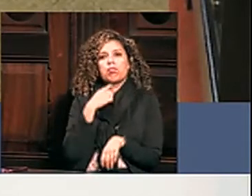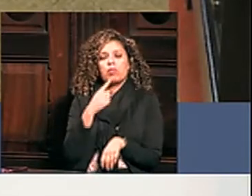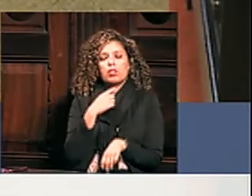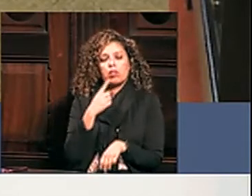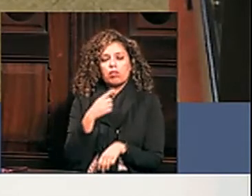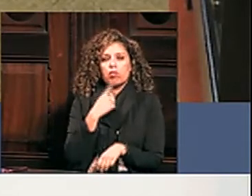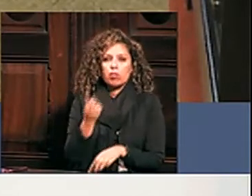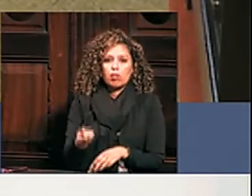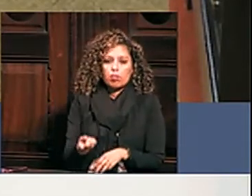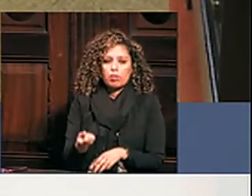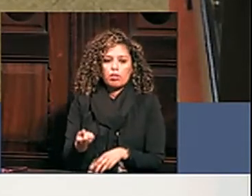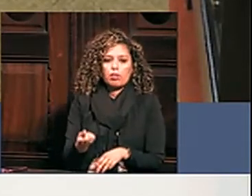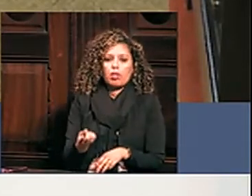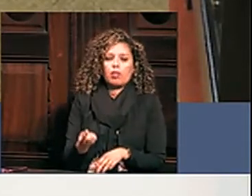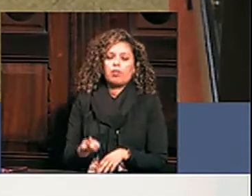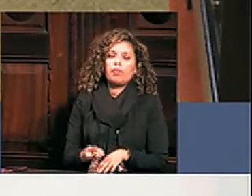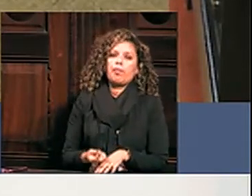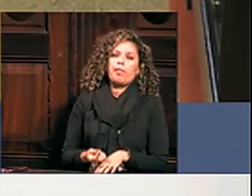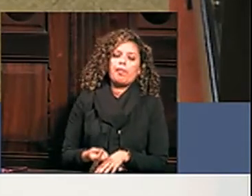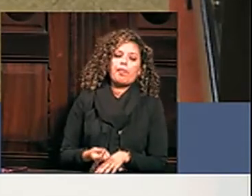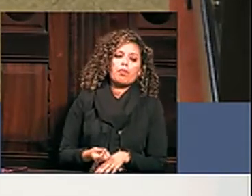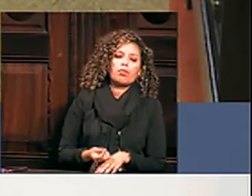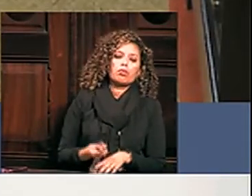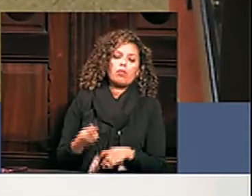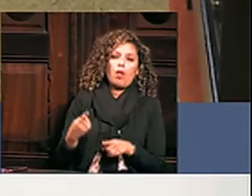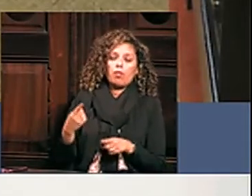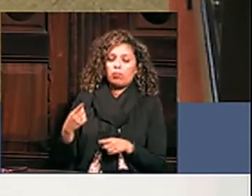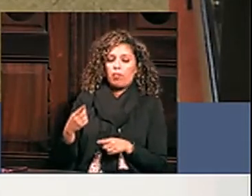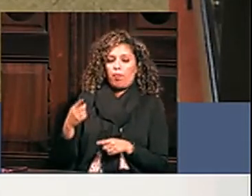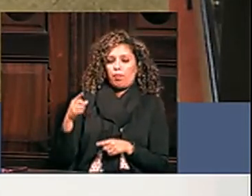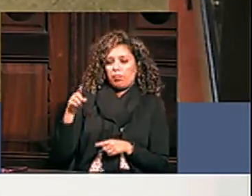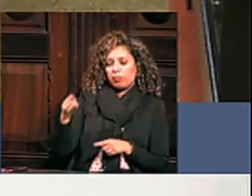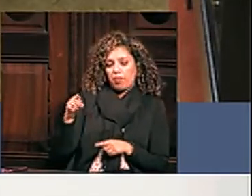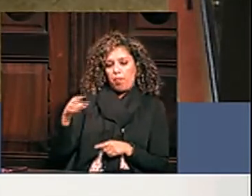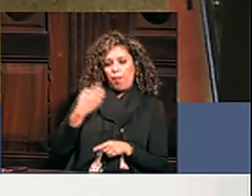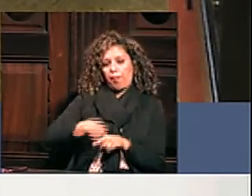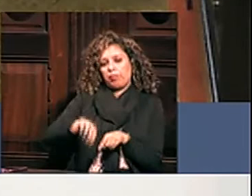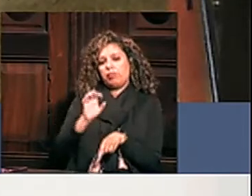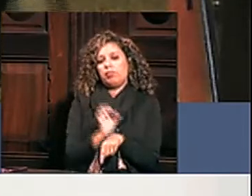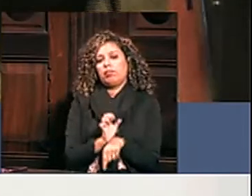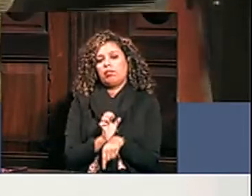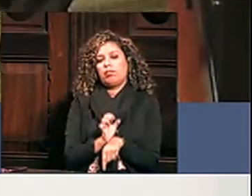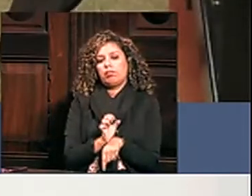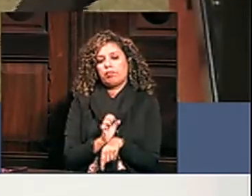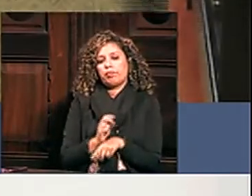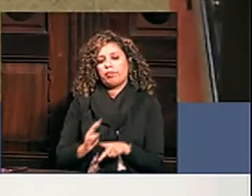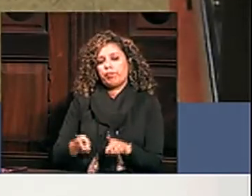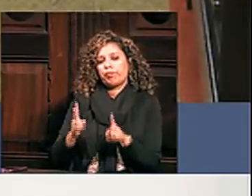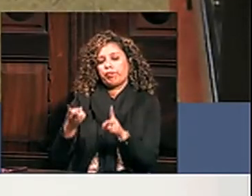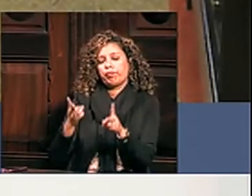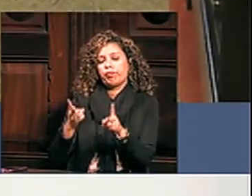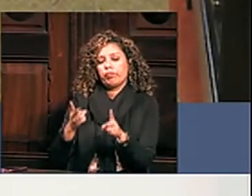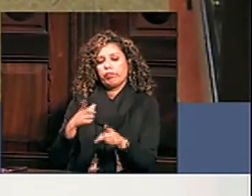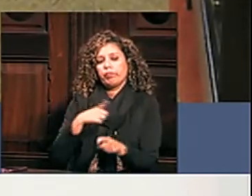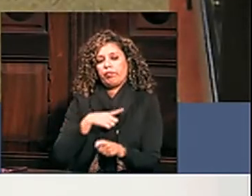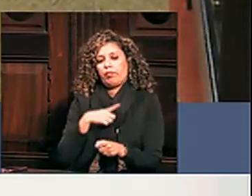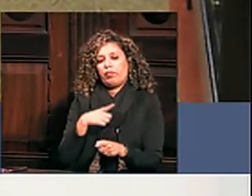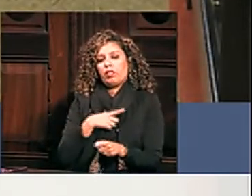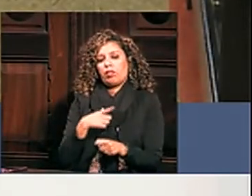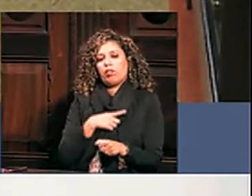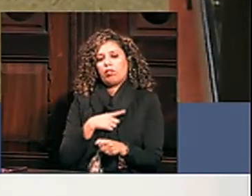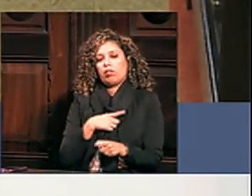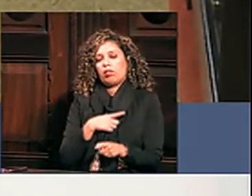funcionam contra garantia para que o Estado continue a ter a